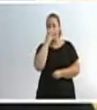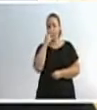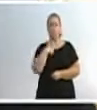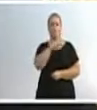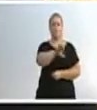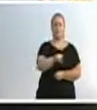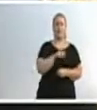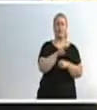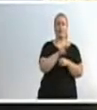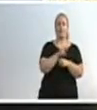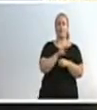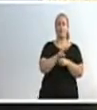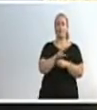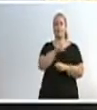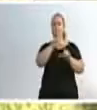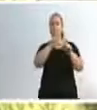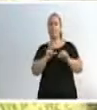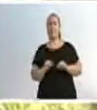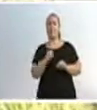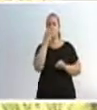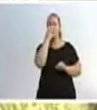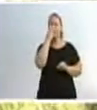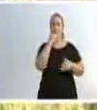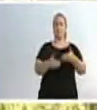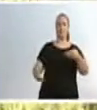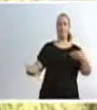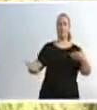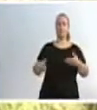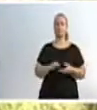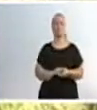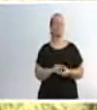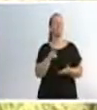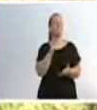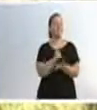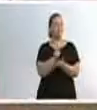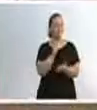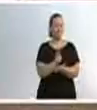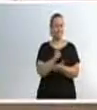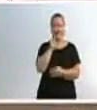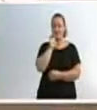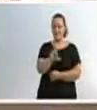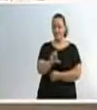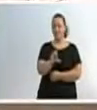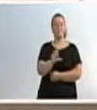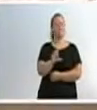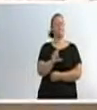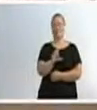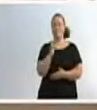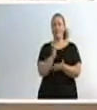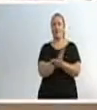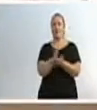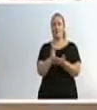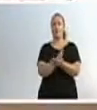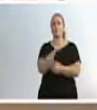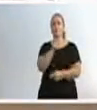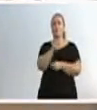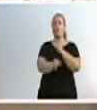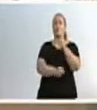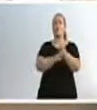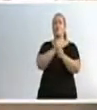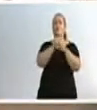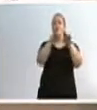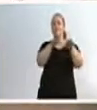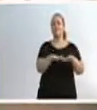né? Teria menos cachorro perdido por aí, né? Mas nem sempre é assim. Alguns animais chegam a ficar até 2 anos no centro.